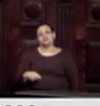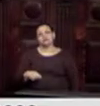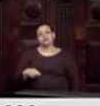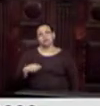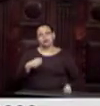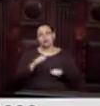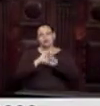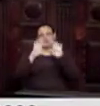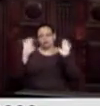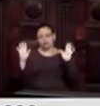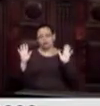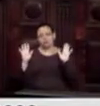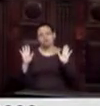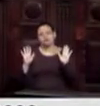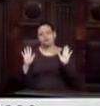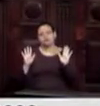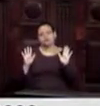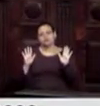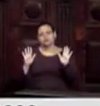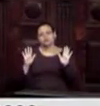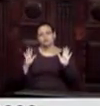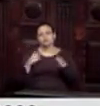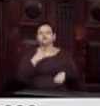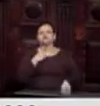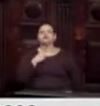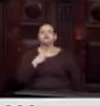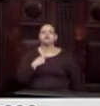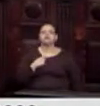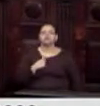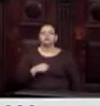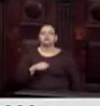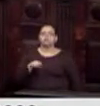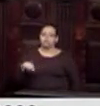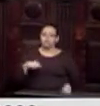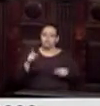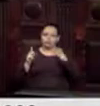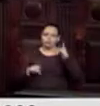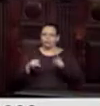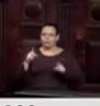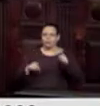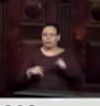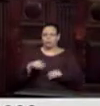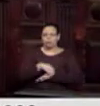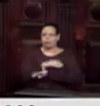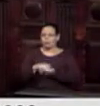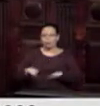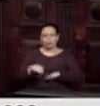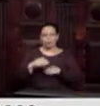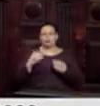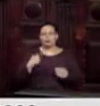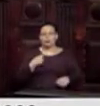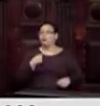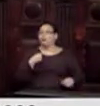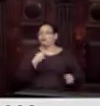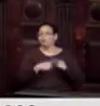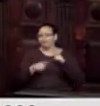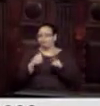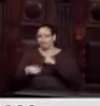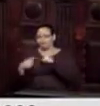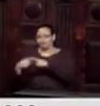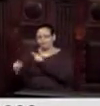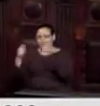decorre claramente do desejo de não ver a população na rua, de impedir a manifestação.